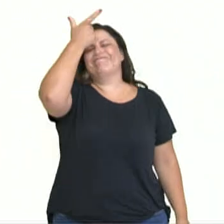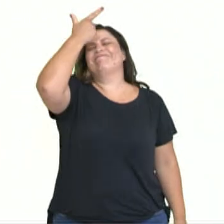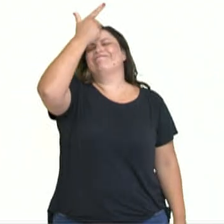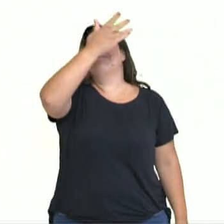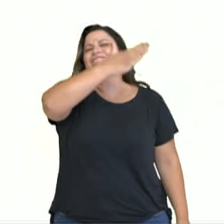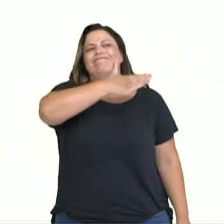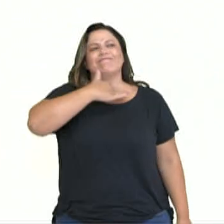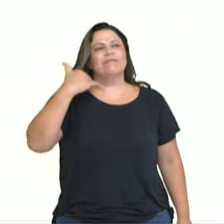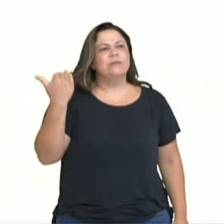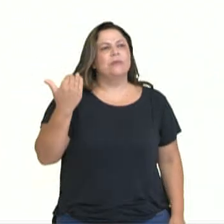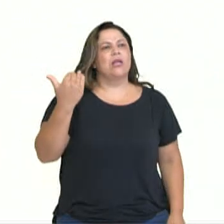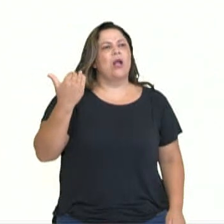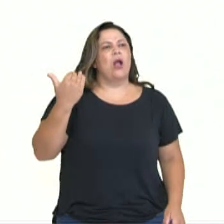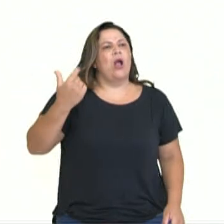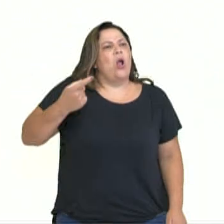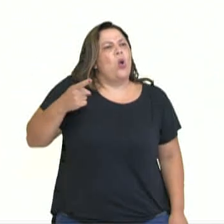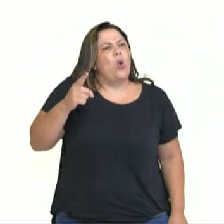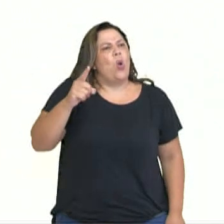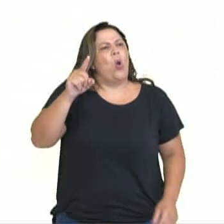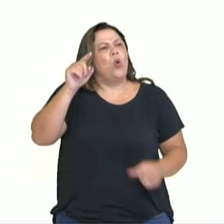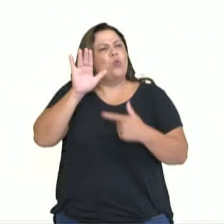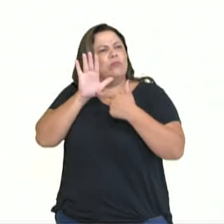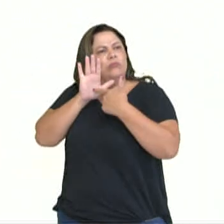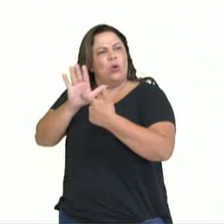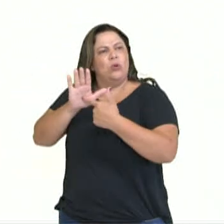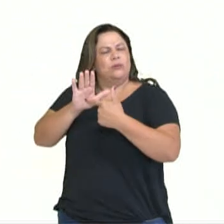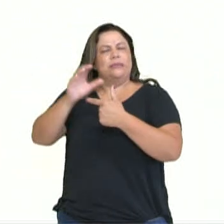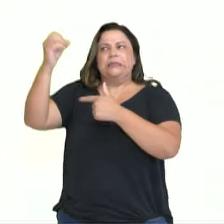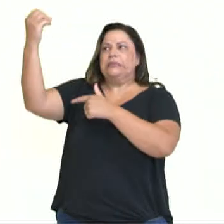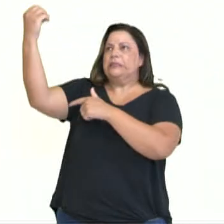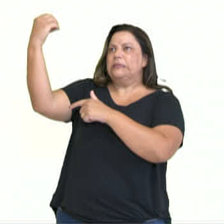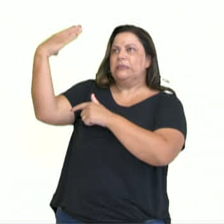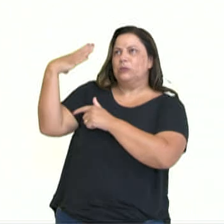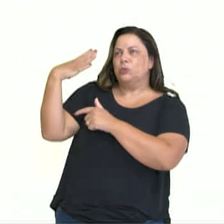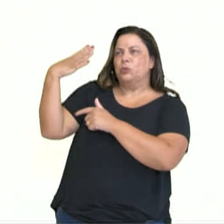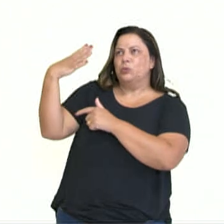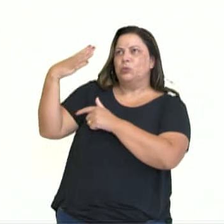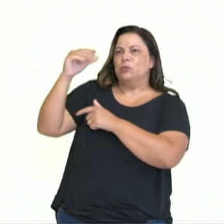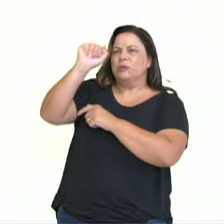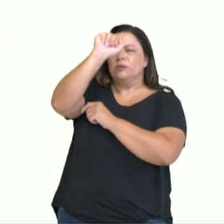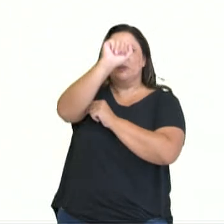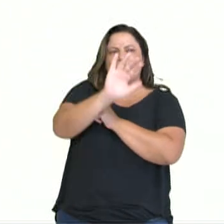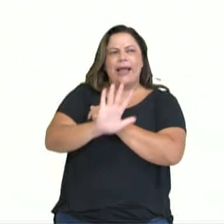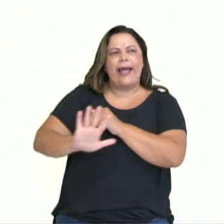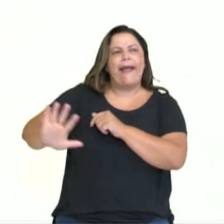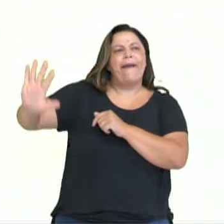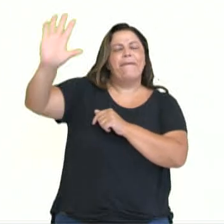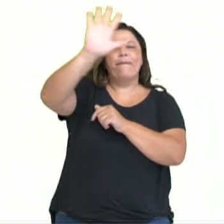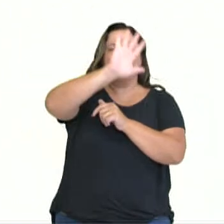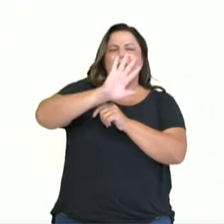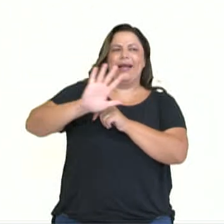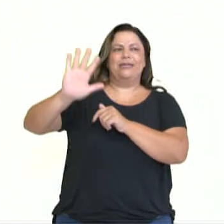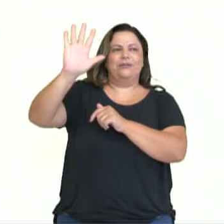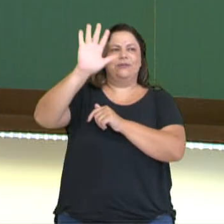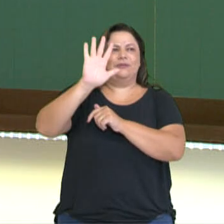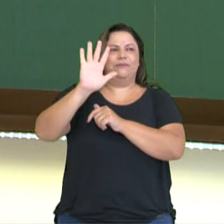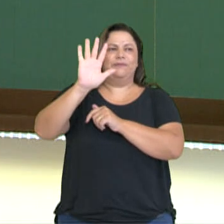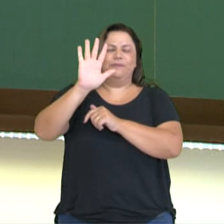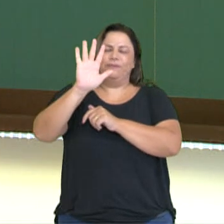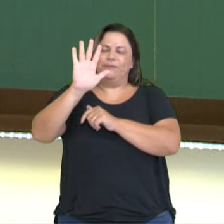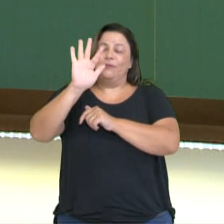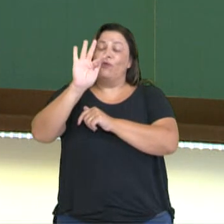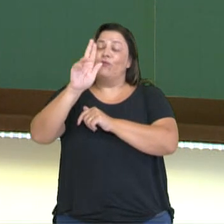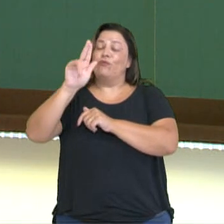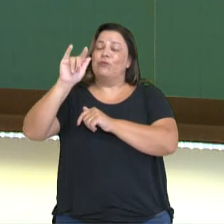fugida. Tá? Então vejam, eu tenho um assunto aqui, apresentação do assunto, na primeira estrofe, que é o primeiro quarteto, e eu